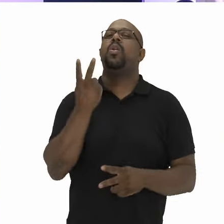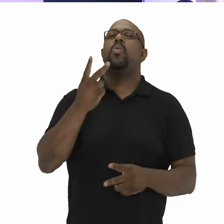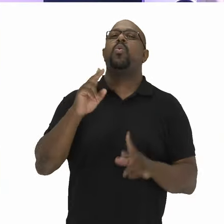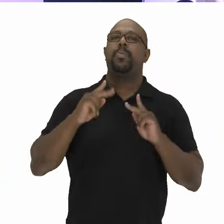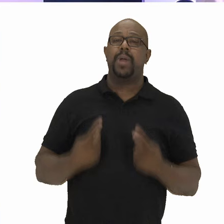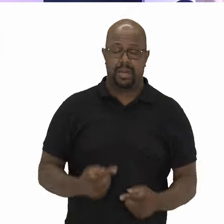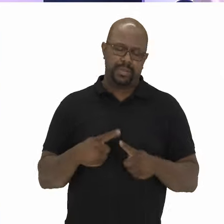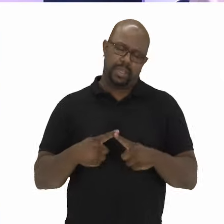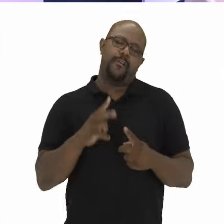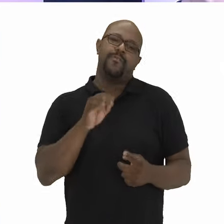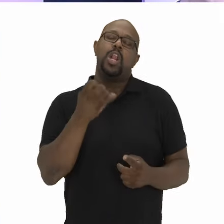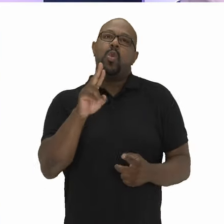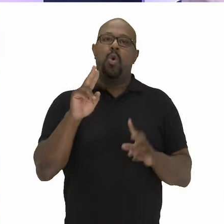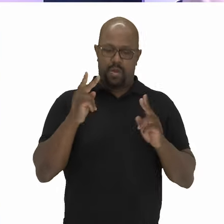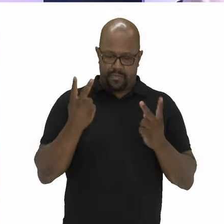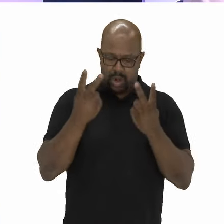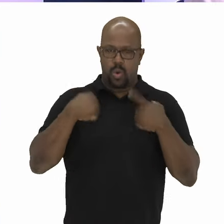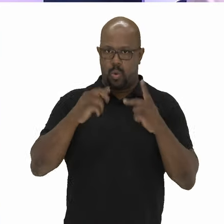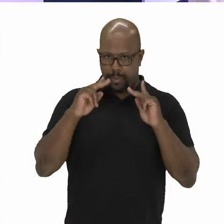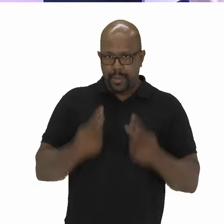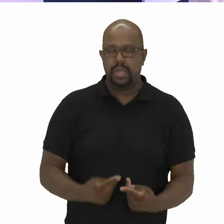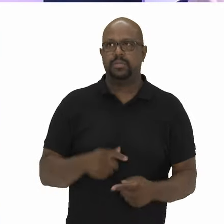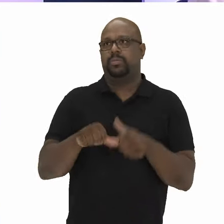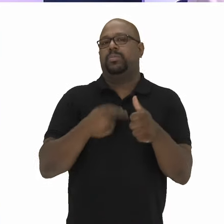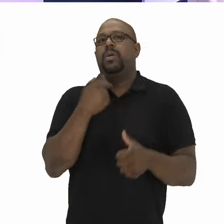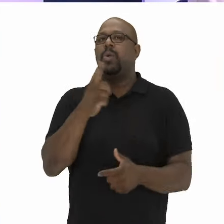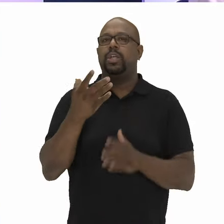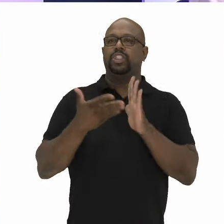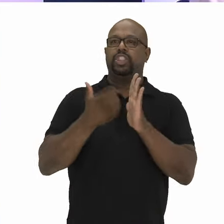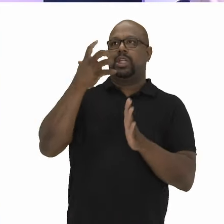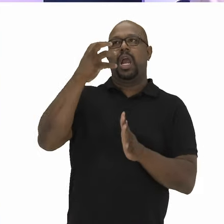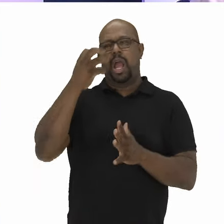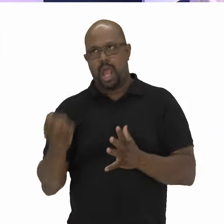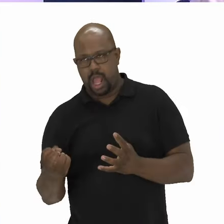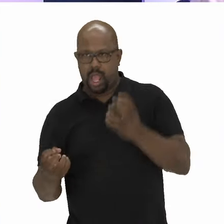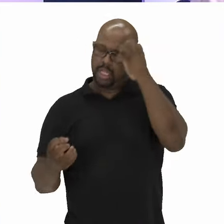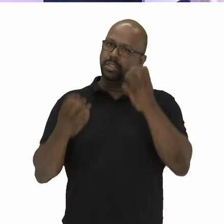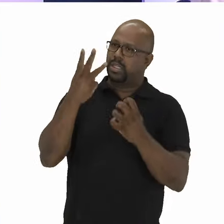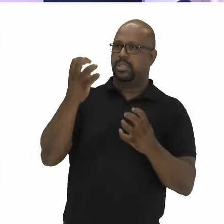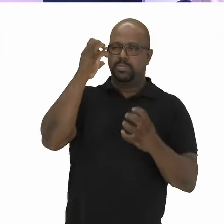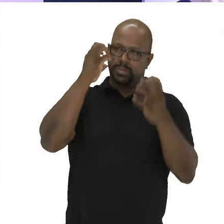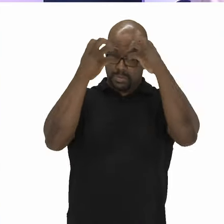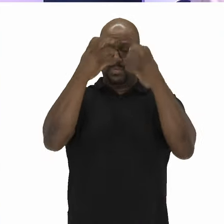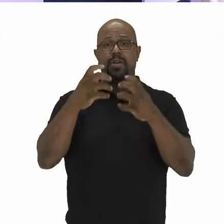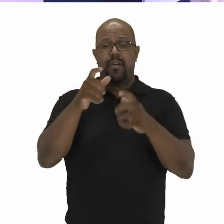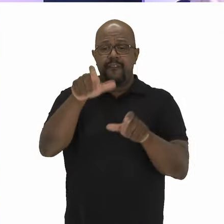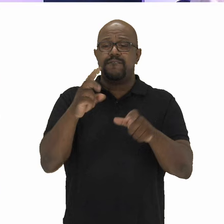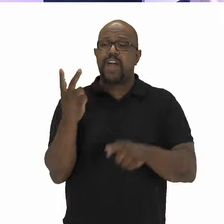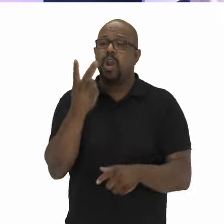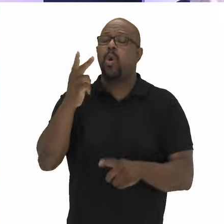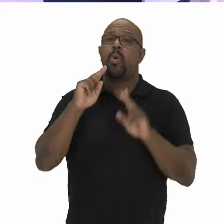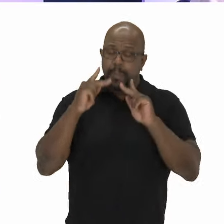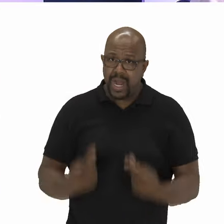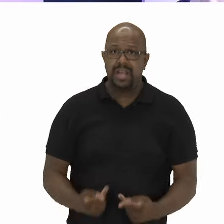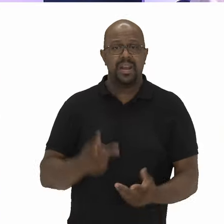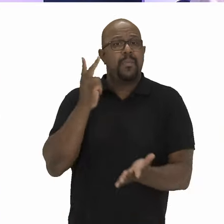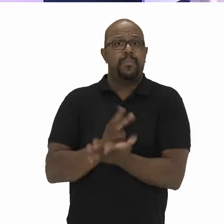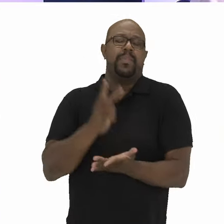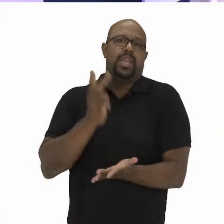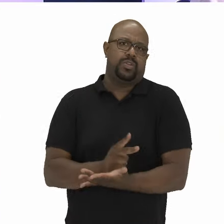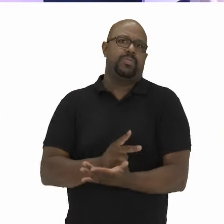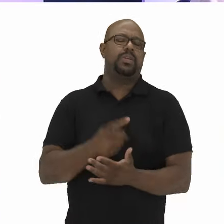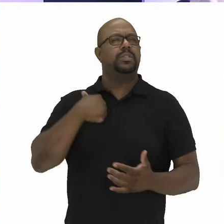humano valor humano é imutável né Você pode arrancar olho botar olho três olhos quatro olhos valor humano de uma pessoa é sempre o